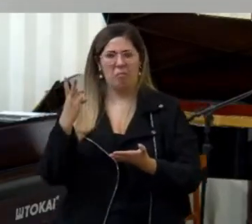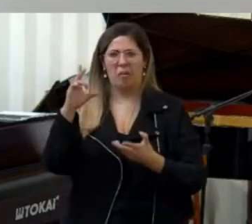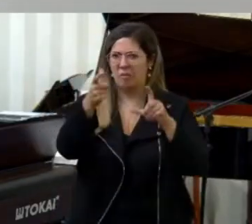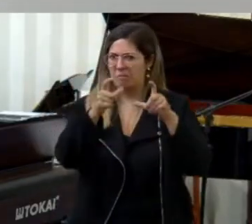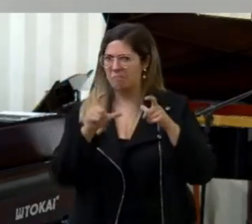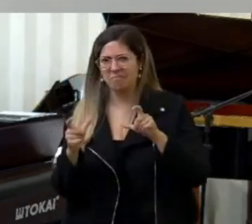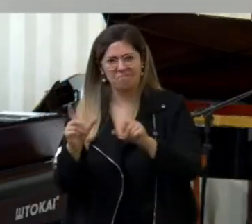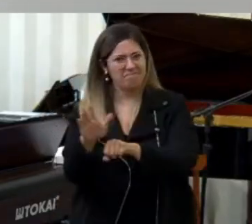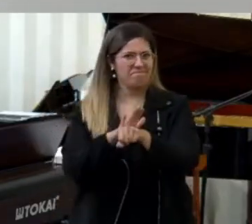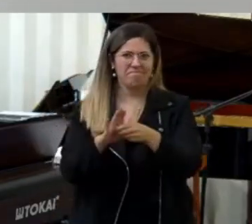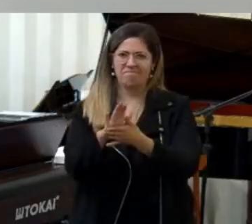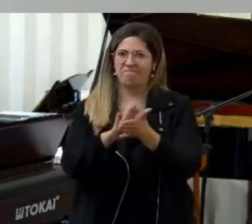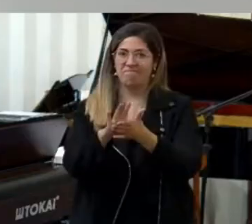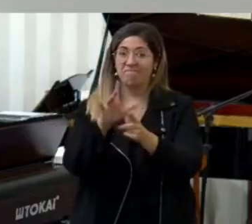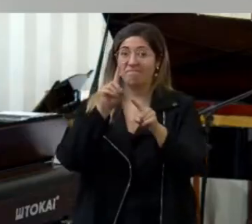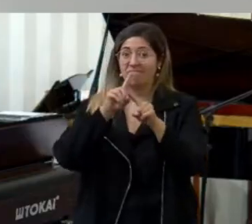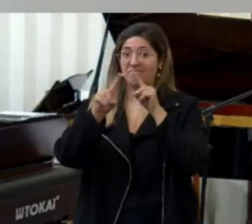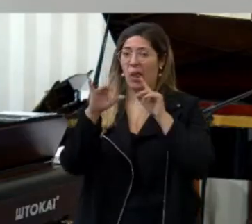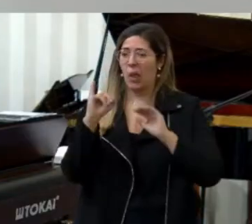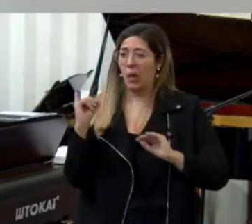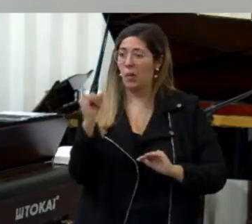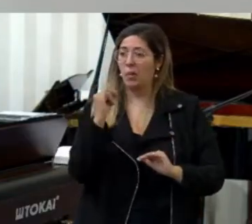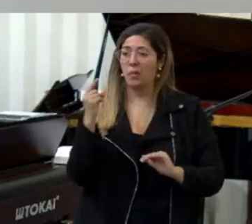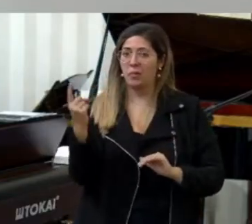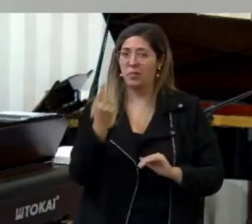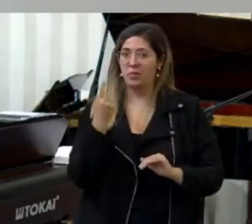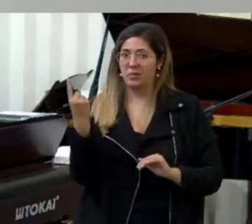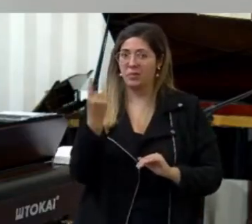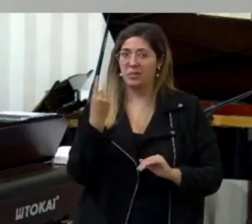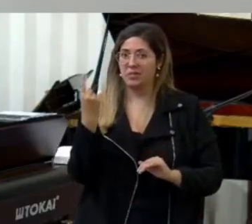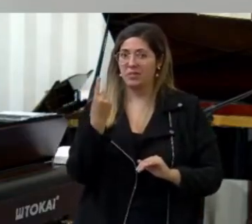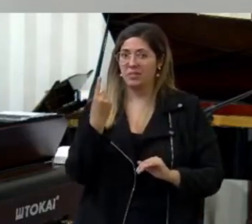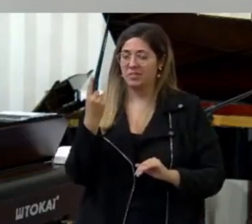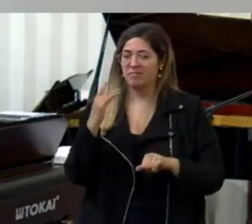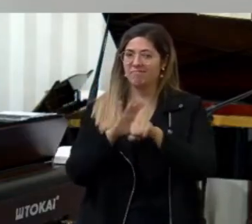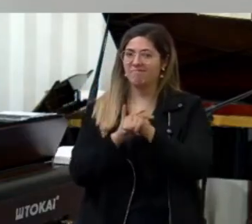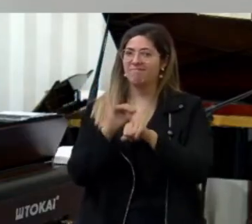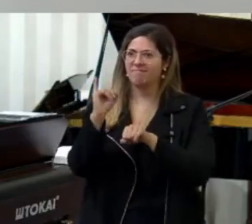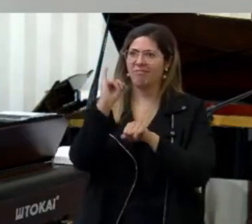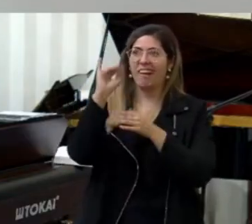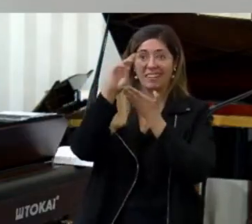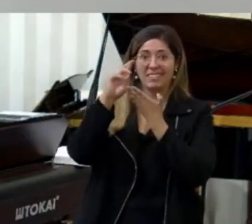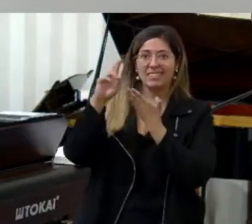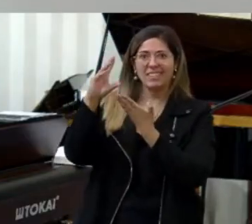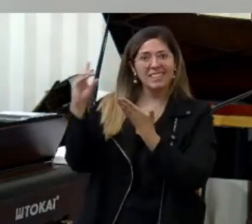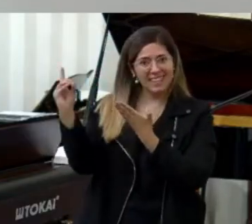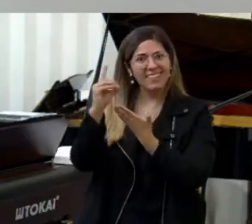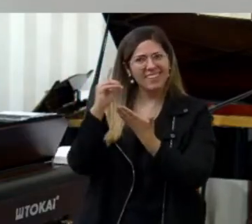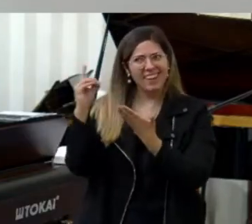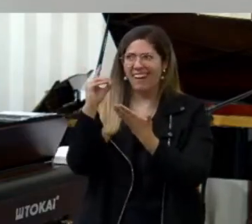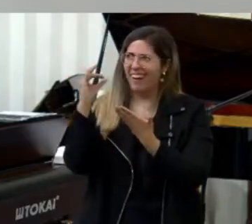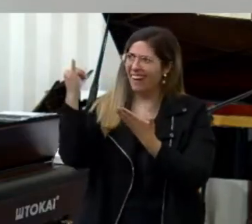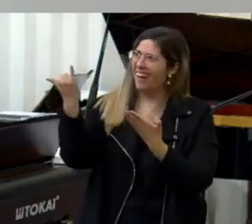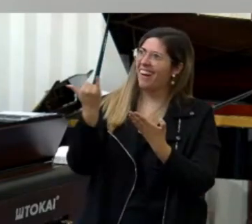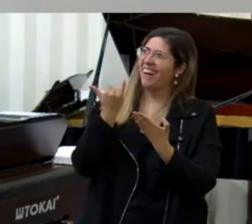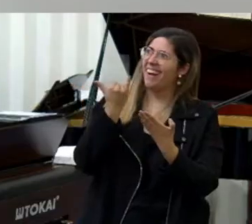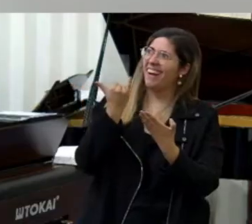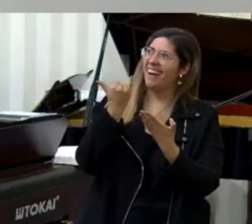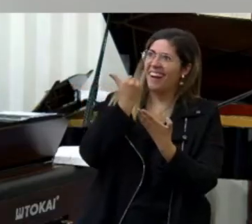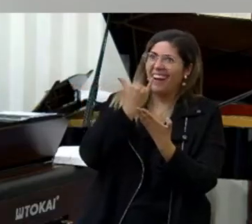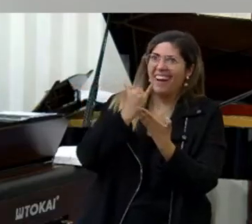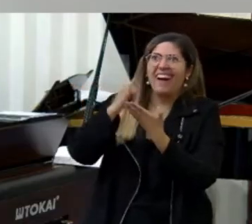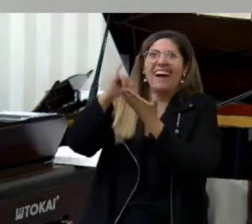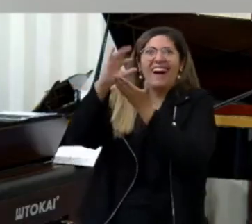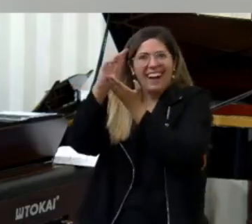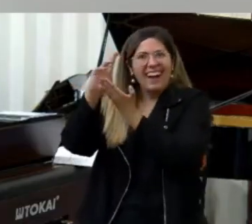o meu maior valor é o Senhor. É a conversa de Davi salmodiando, falando com o seu Deus,